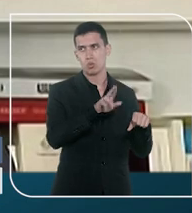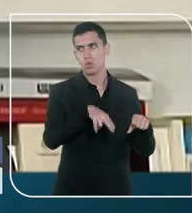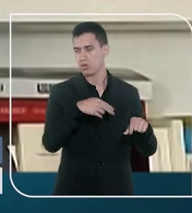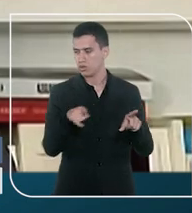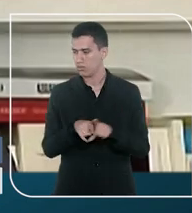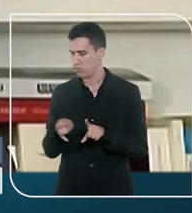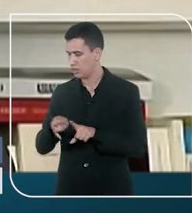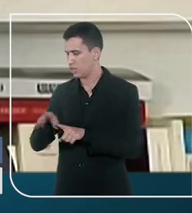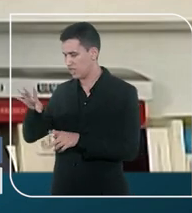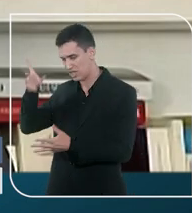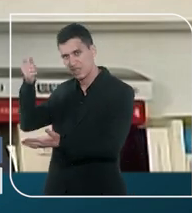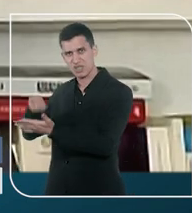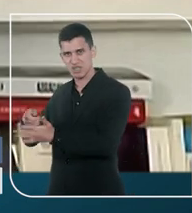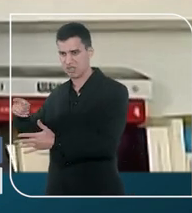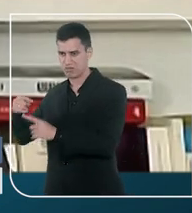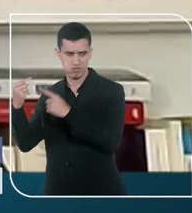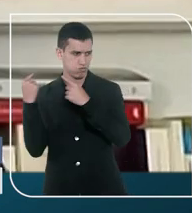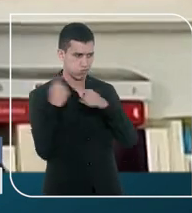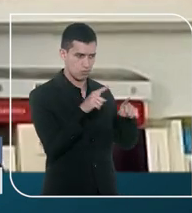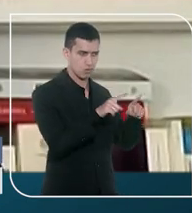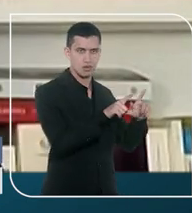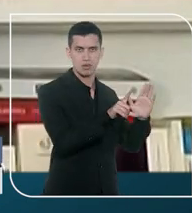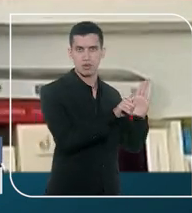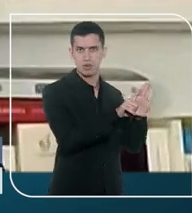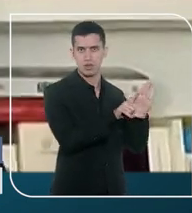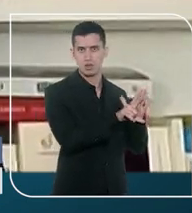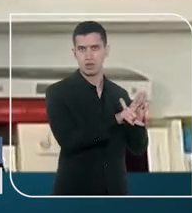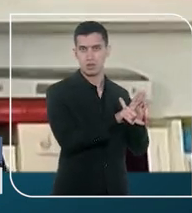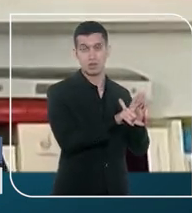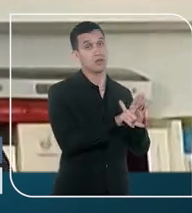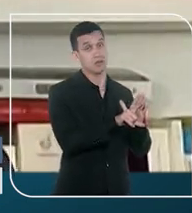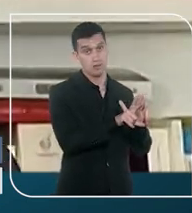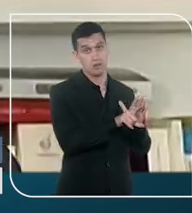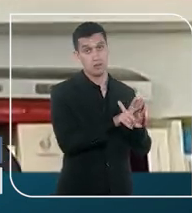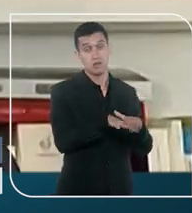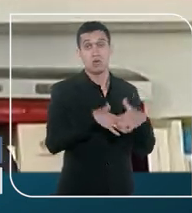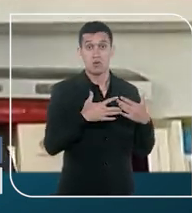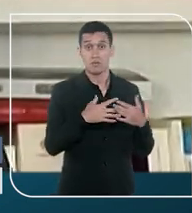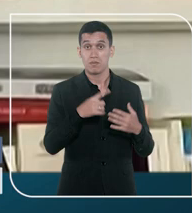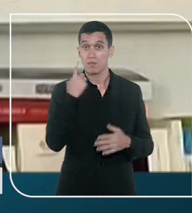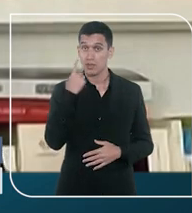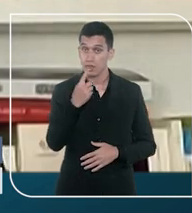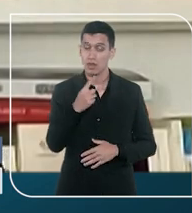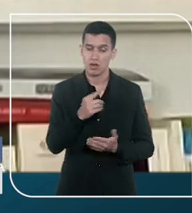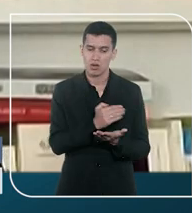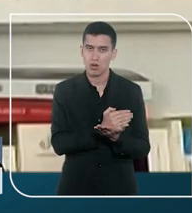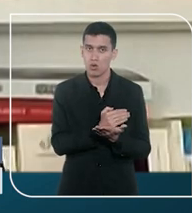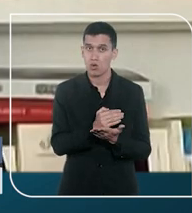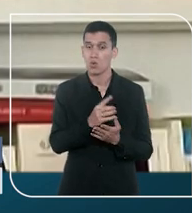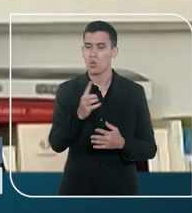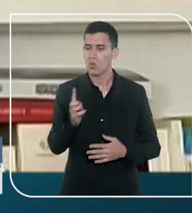legislação infraconstitucional. Então, por conta desse princípio, repito, que nós chamamos de princípio da